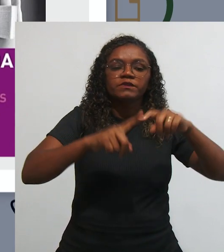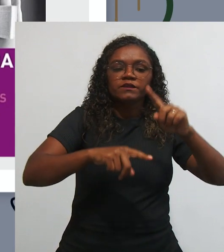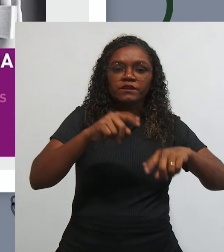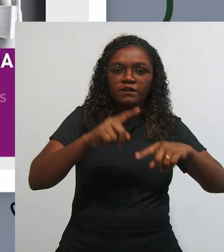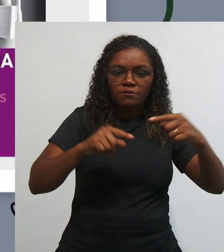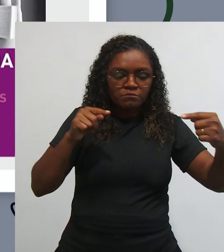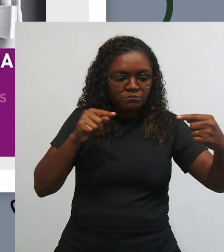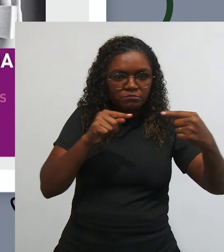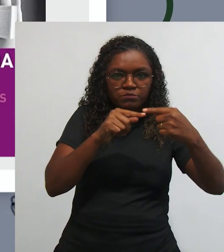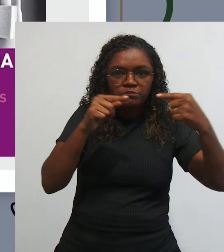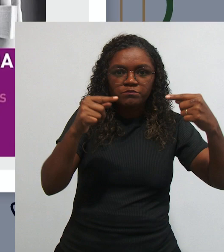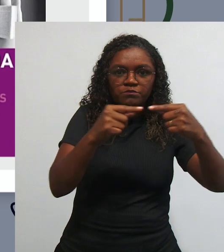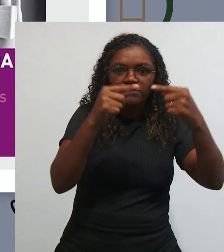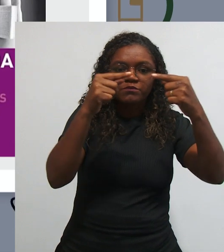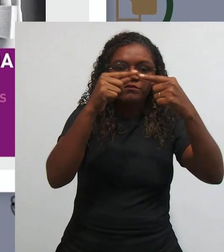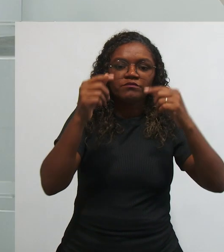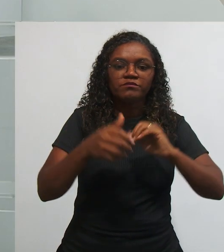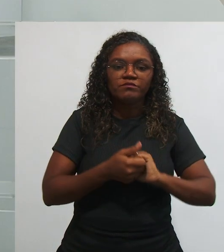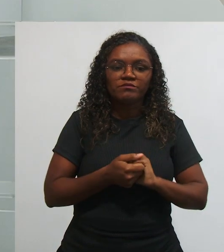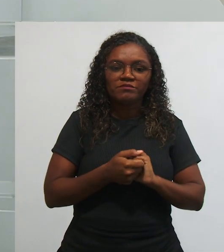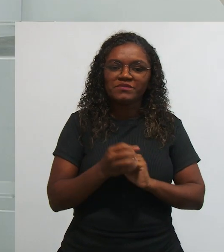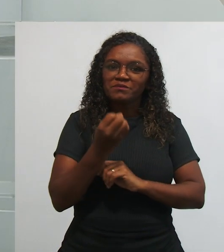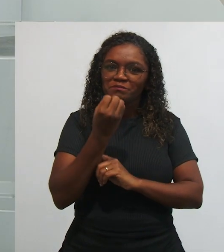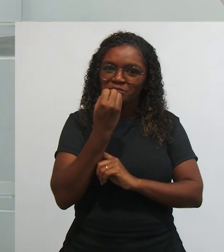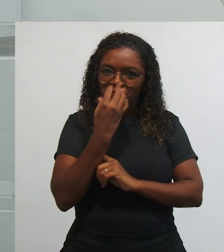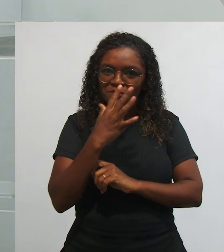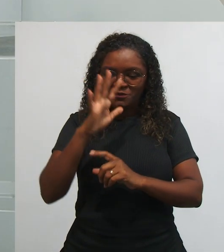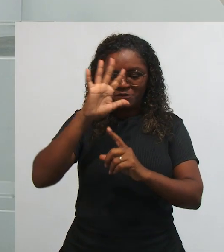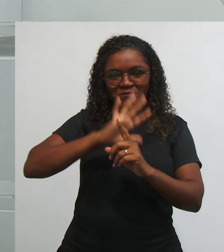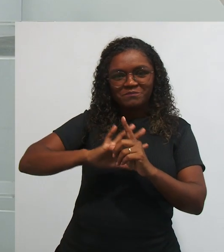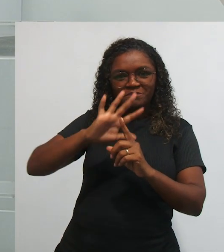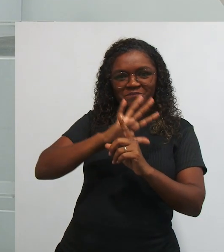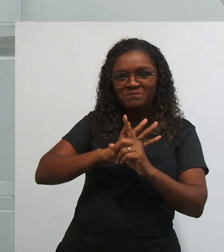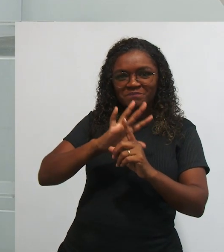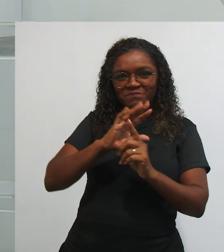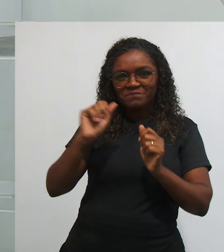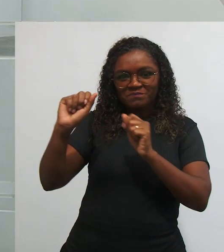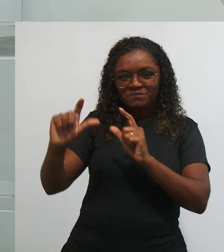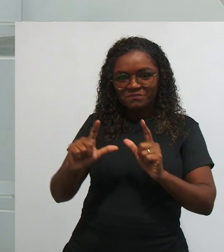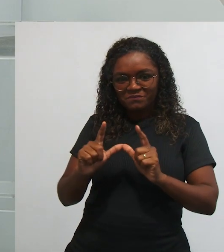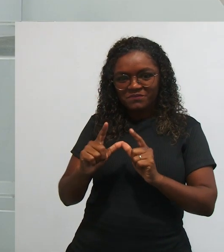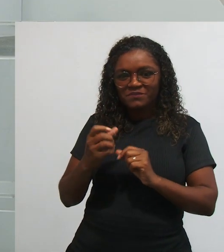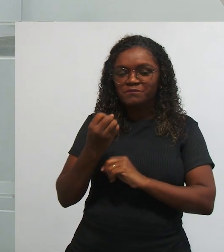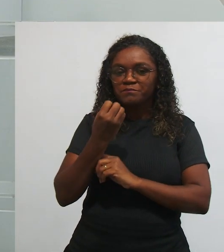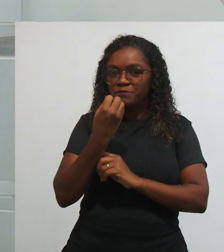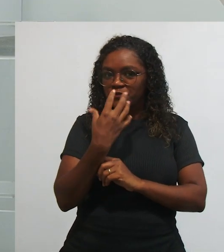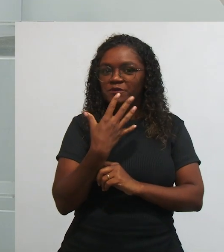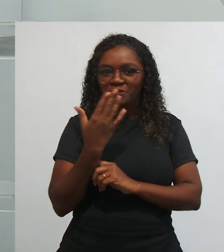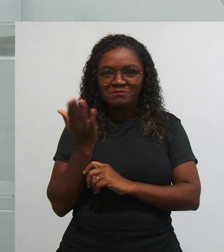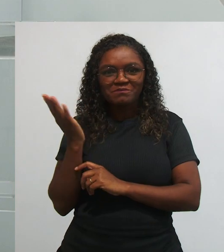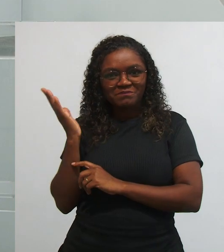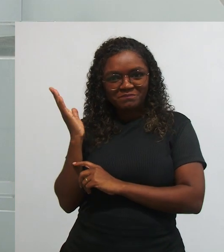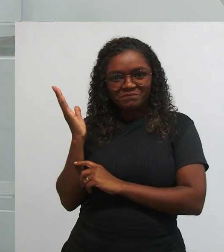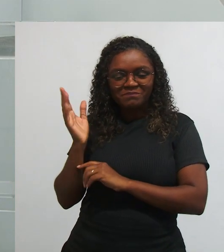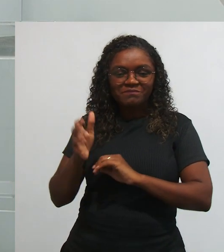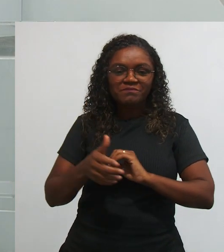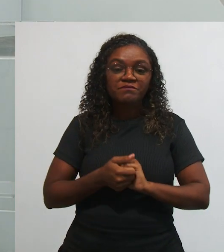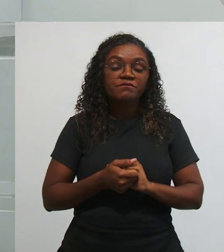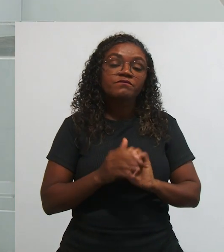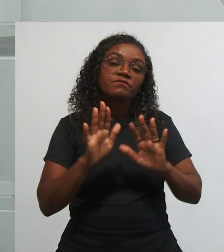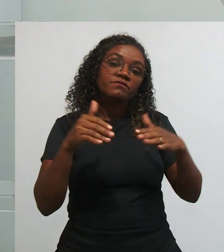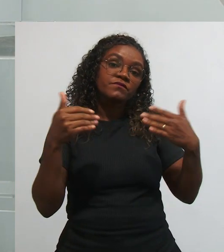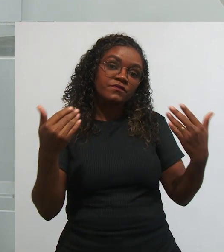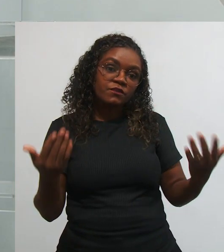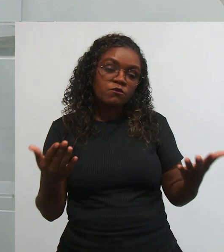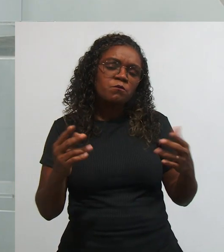cognoscíveis. Eu fico até bonitinha, né? Aqui assim, ao meu fundo, o Paulinho, olha a gente combinando, não fica legal? Aí eu acho que fica muito lindo, ao mesmo tom.